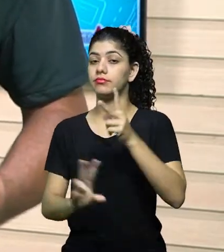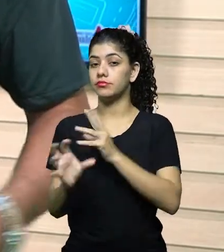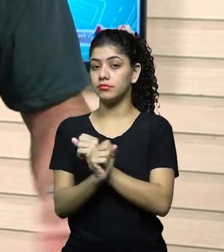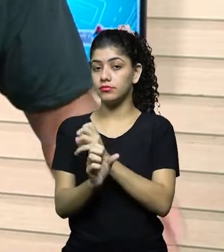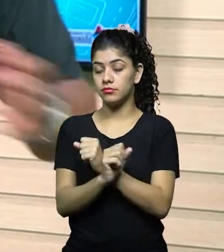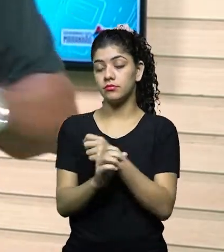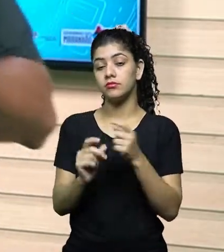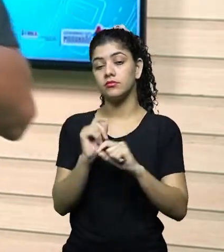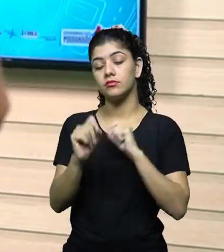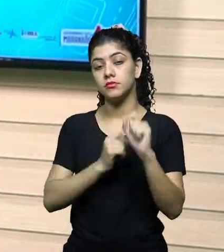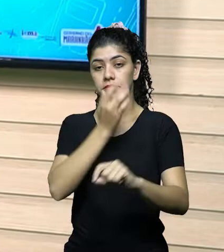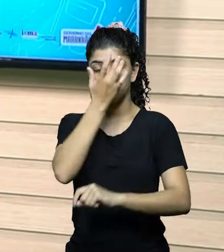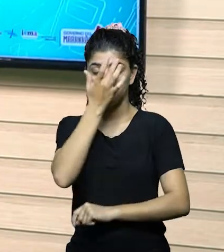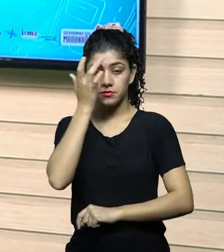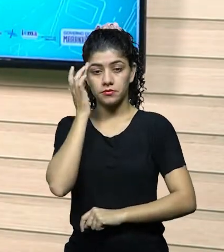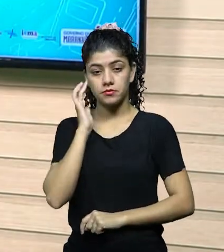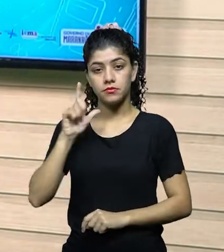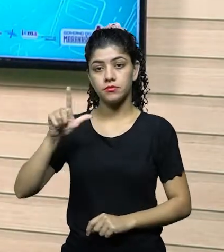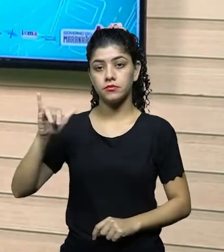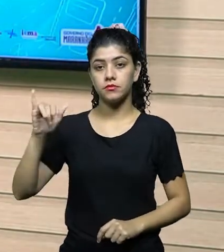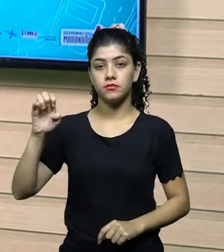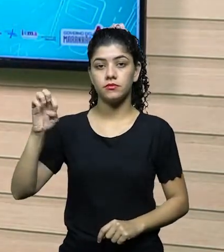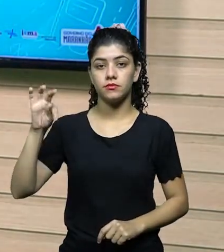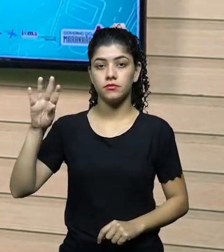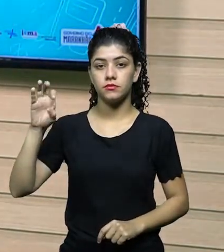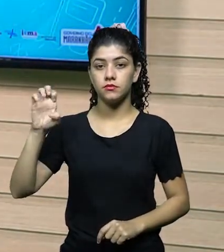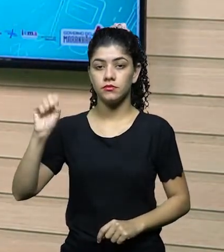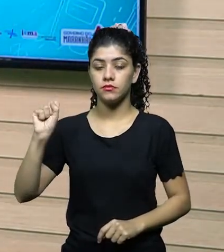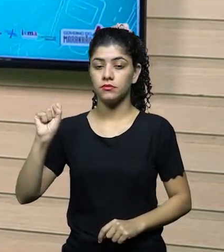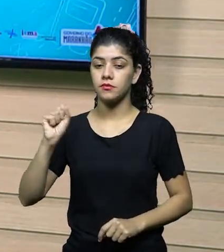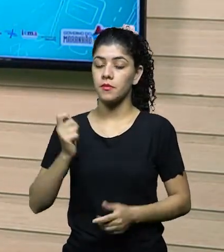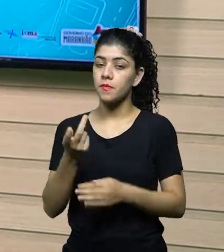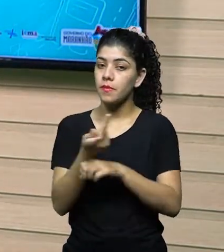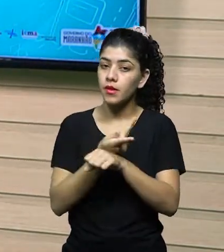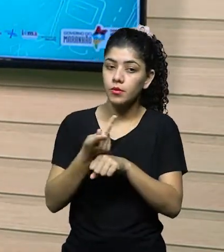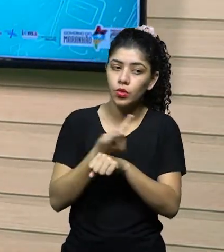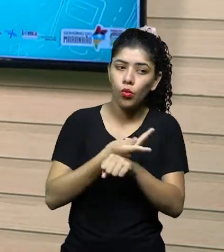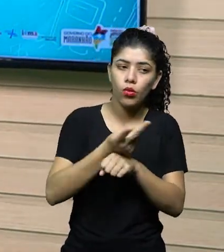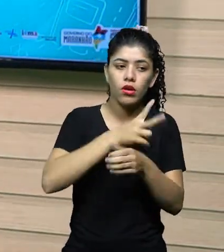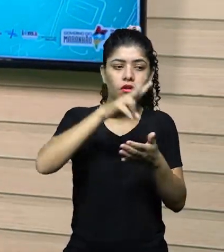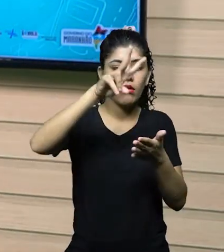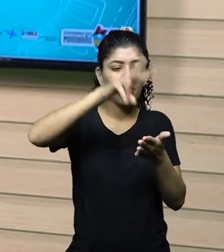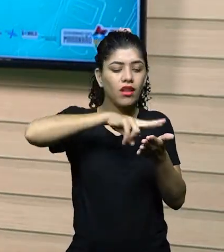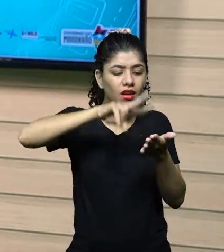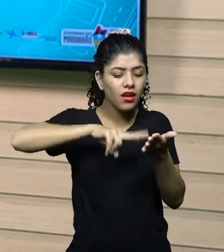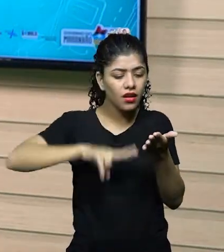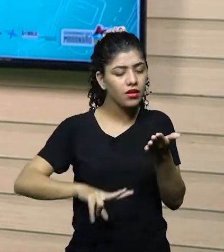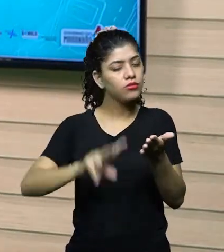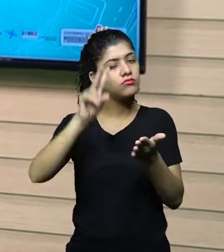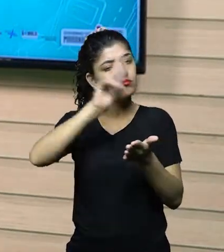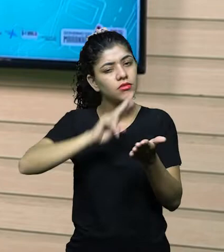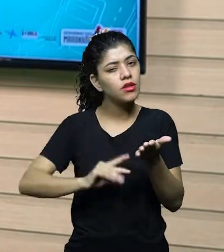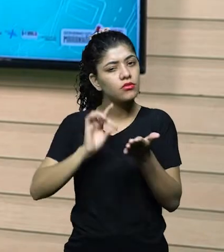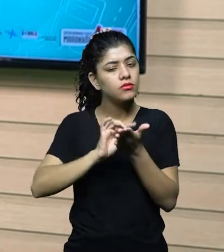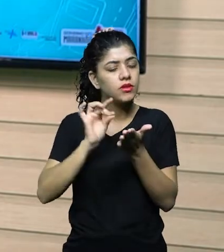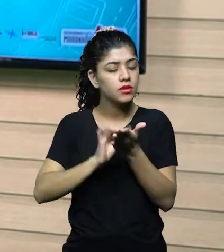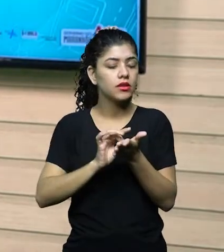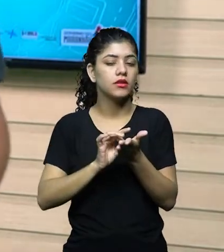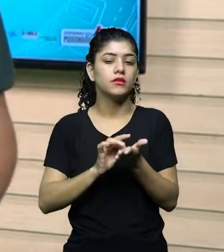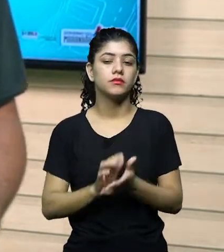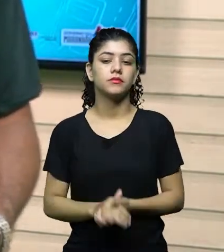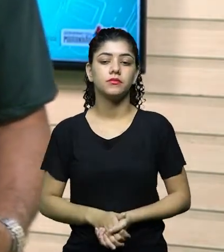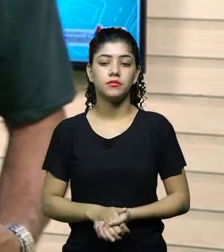contador, para que os nossos clientes procurem ler os contratos bancários que eles assinam, procurem